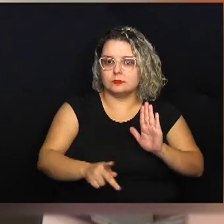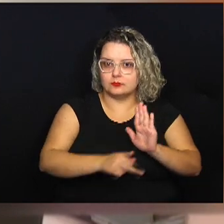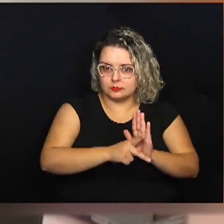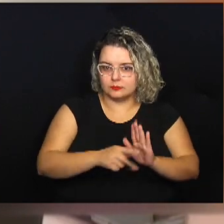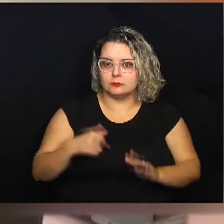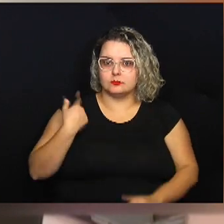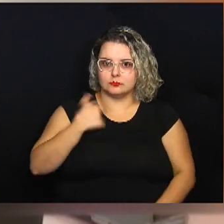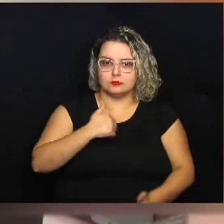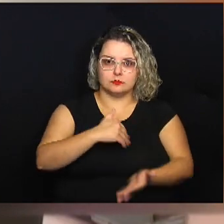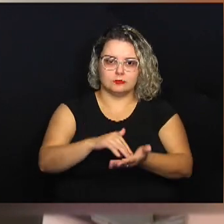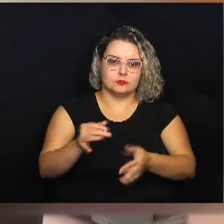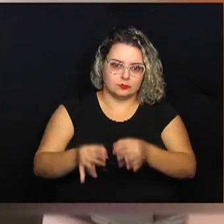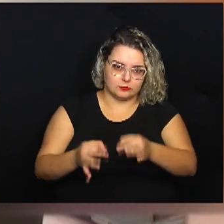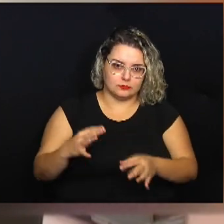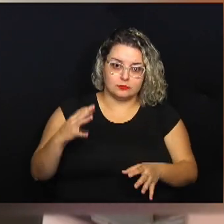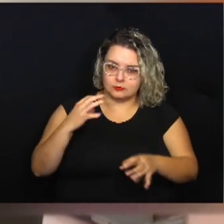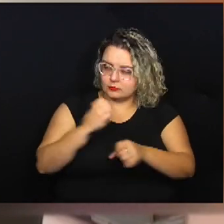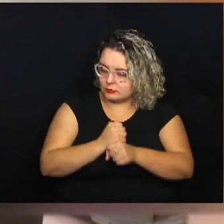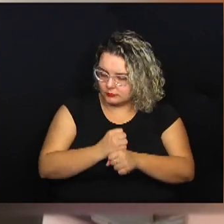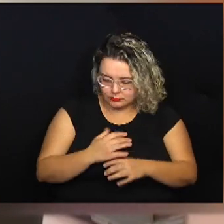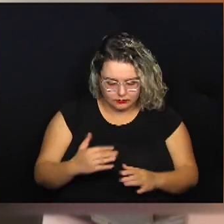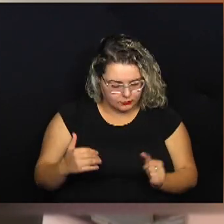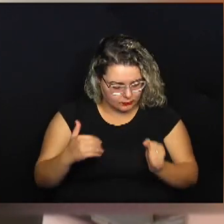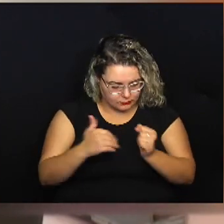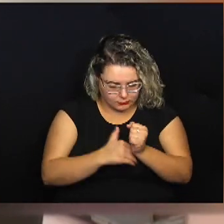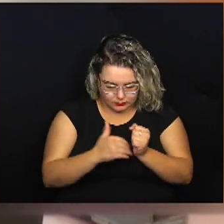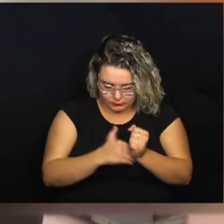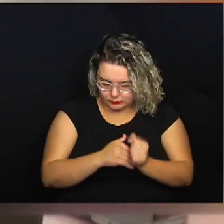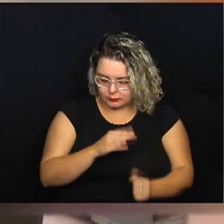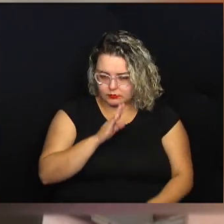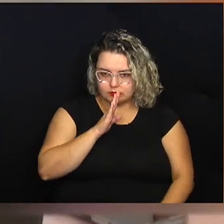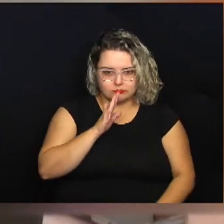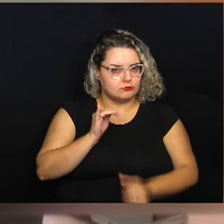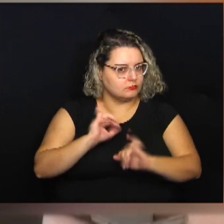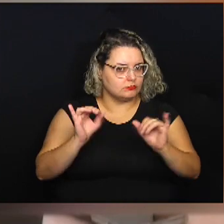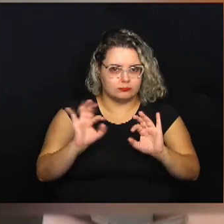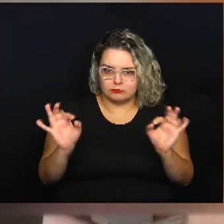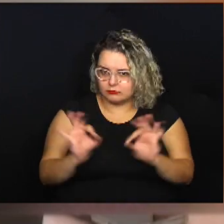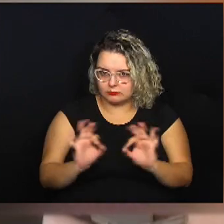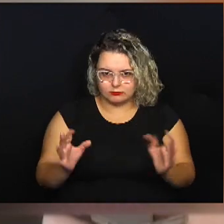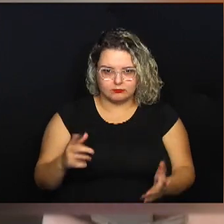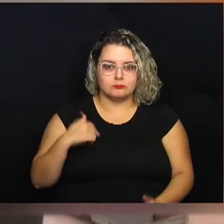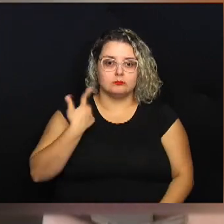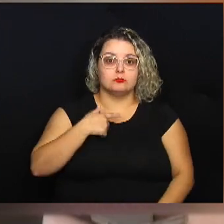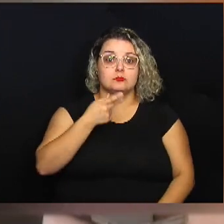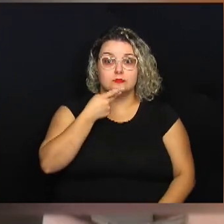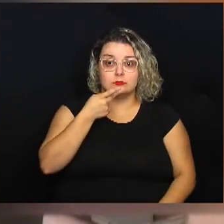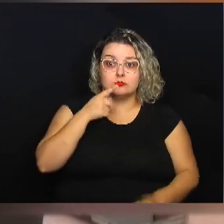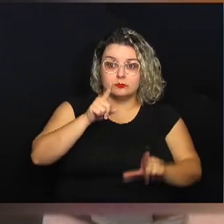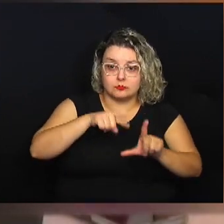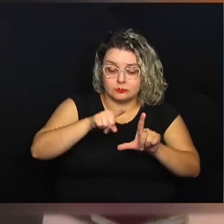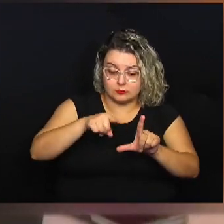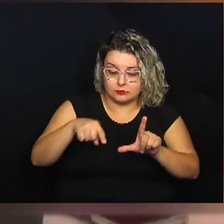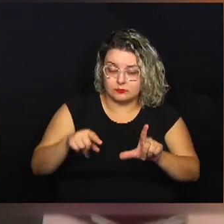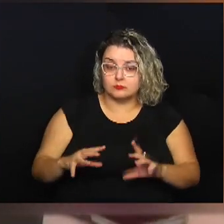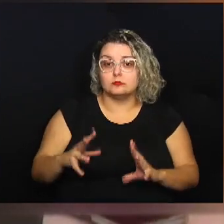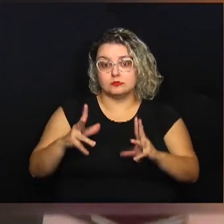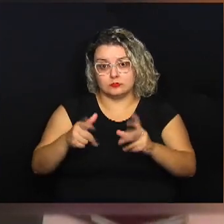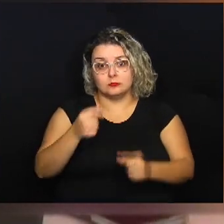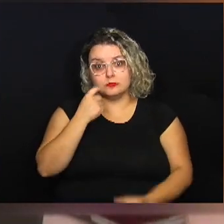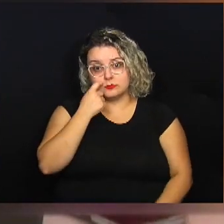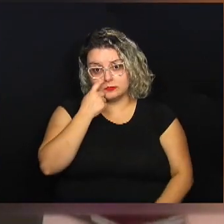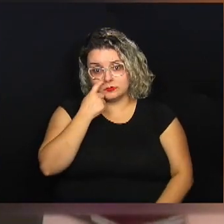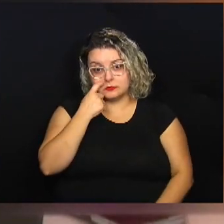jurídico, em total sigilo. Nós não divulgamos momento algum. Nós falamos da estatística de um modo geral nas